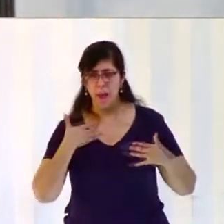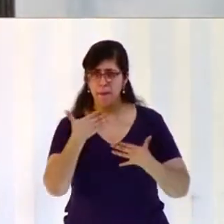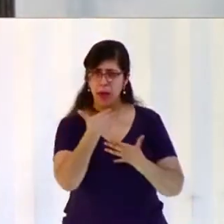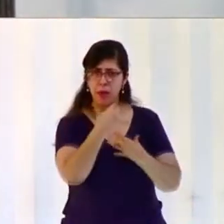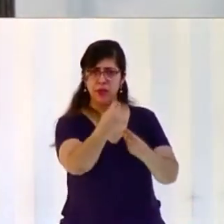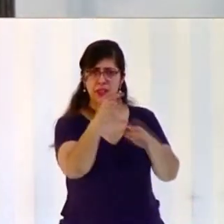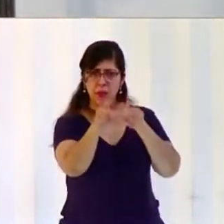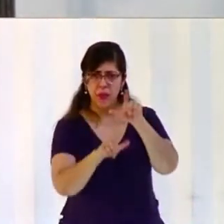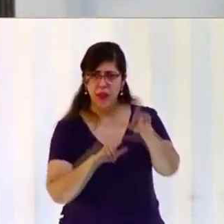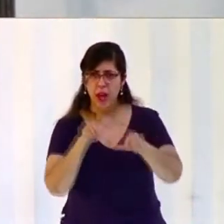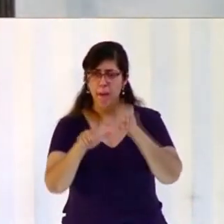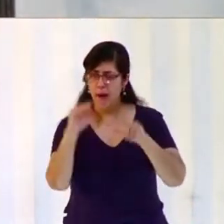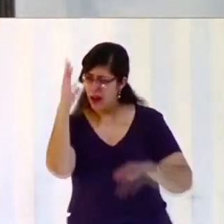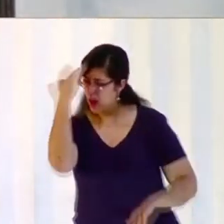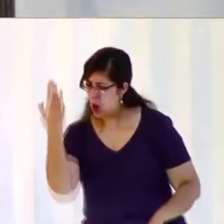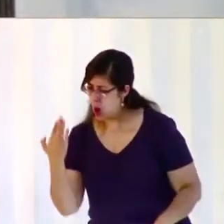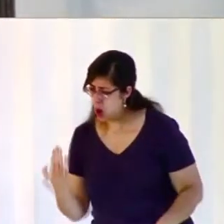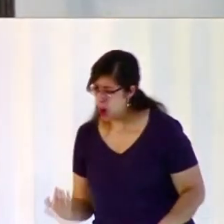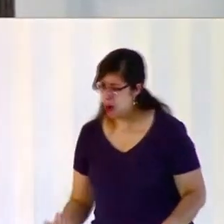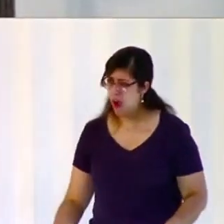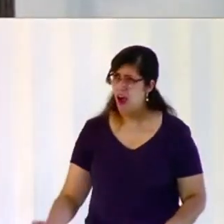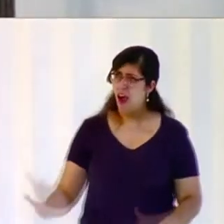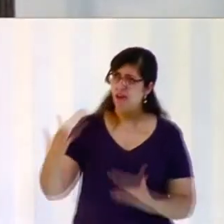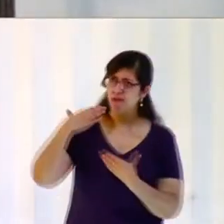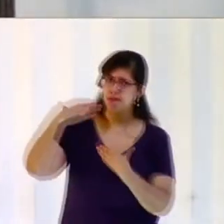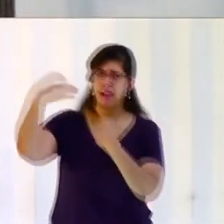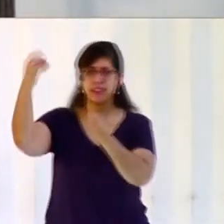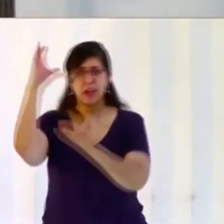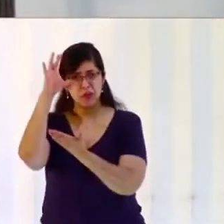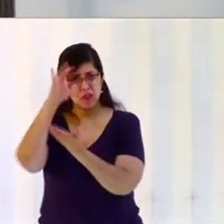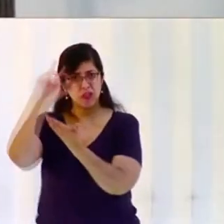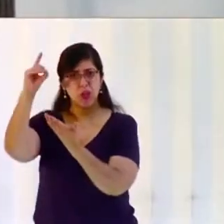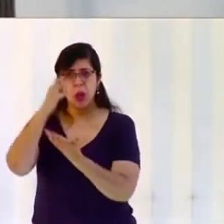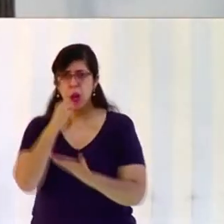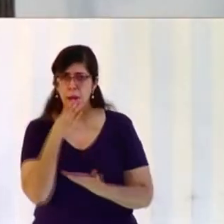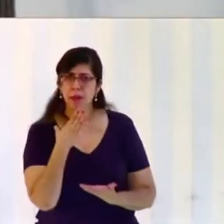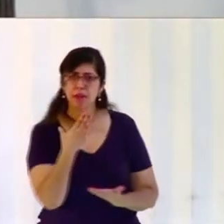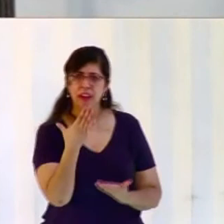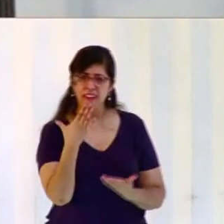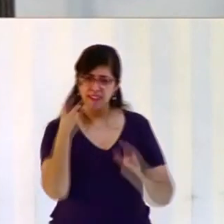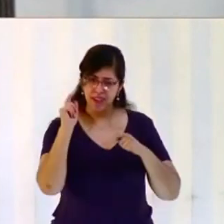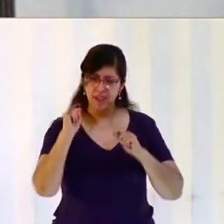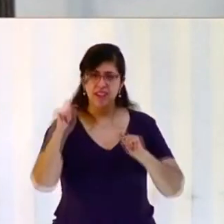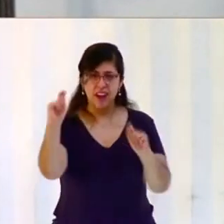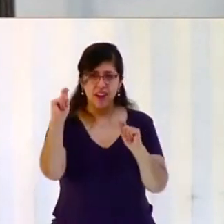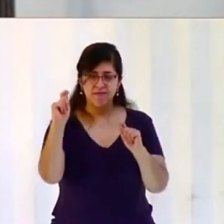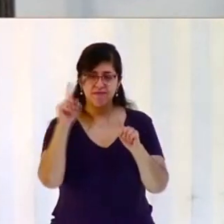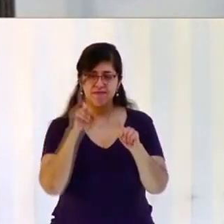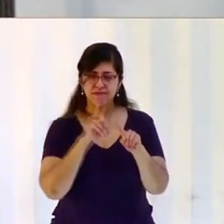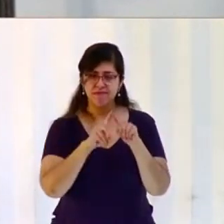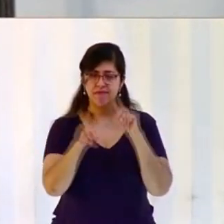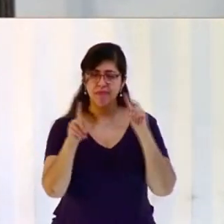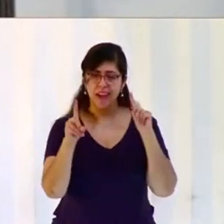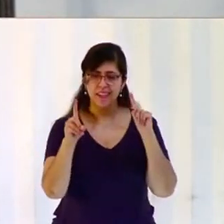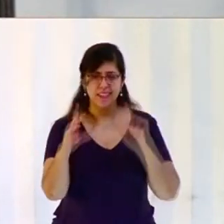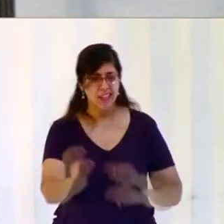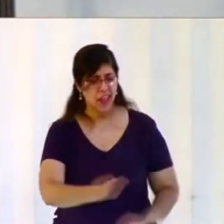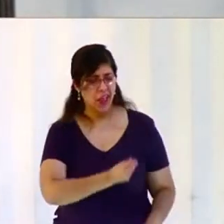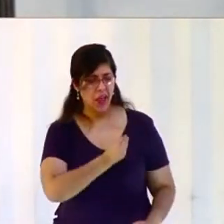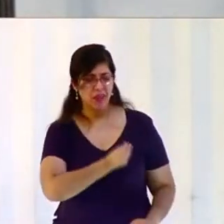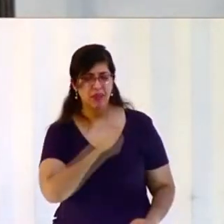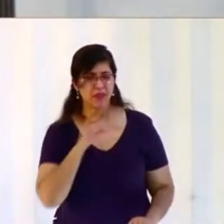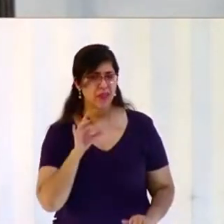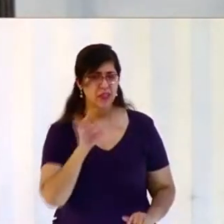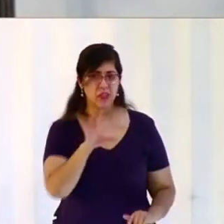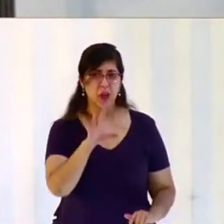honra pela verdade que eu falo, pela bondade que eu exerço, porque eu não vou viver para